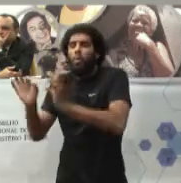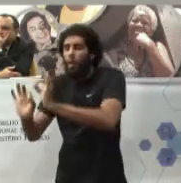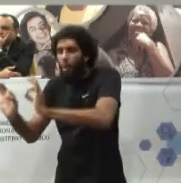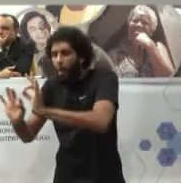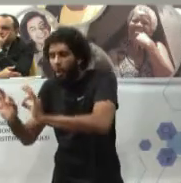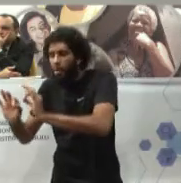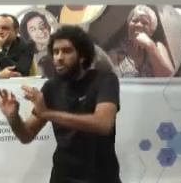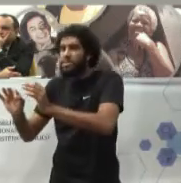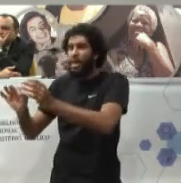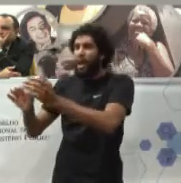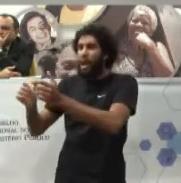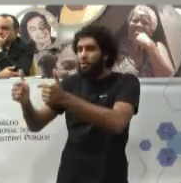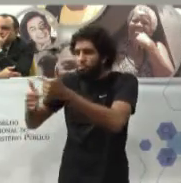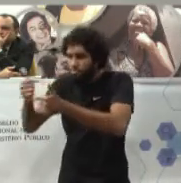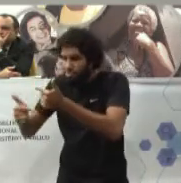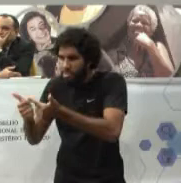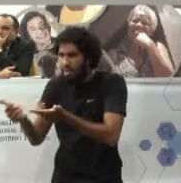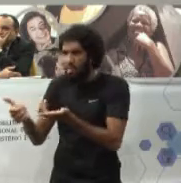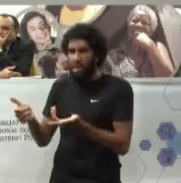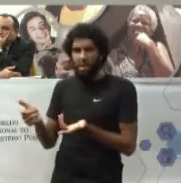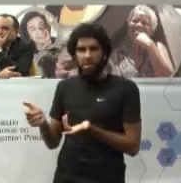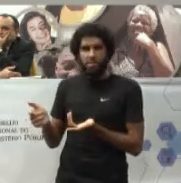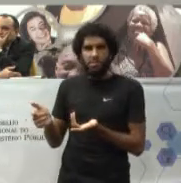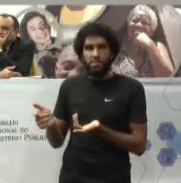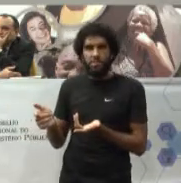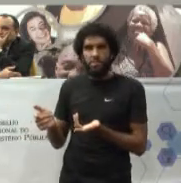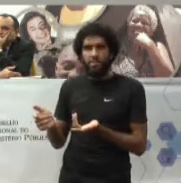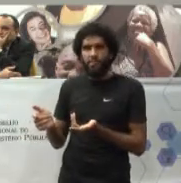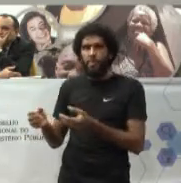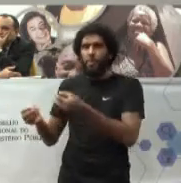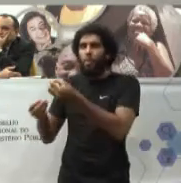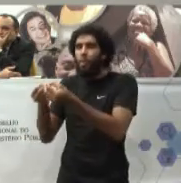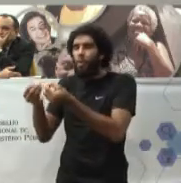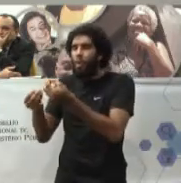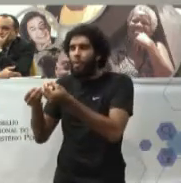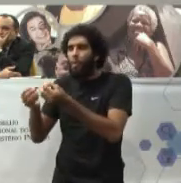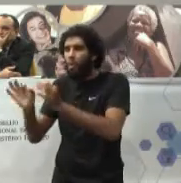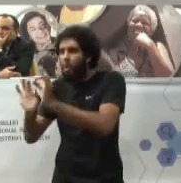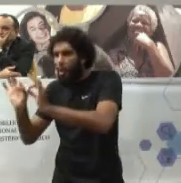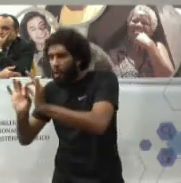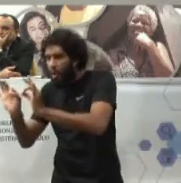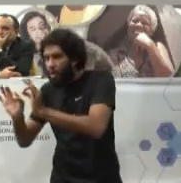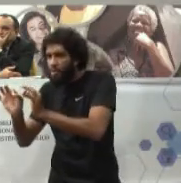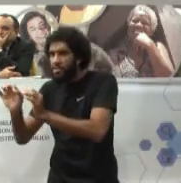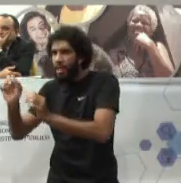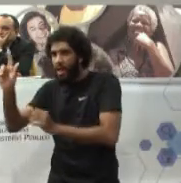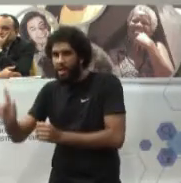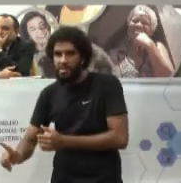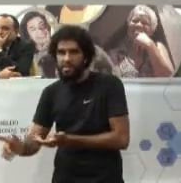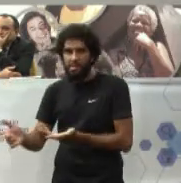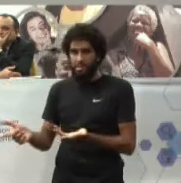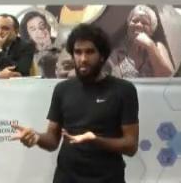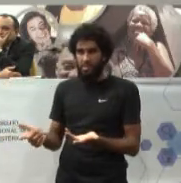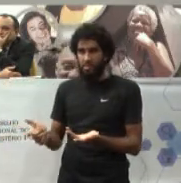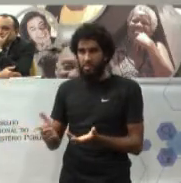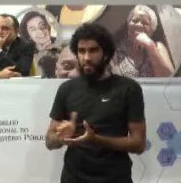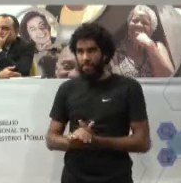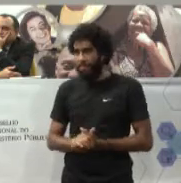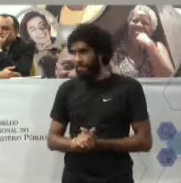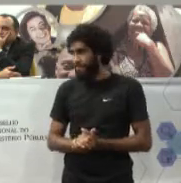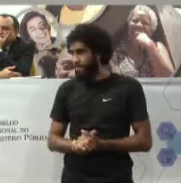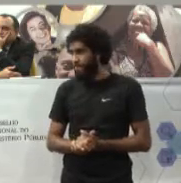que passa não mais então essa insistente e permanente háháhá a